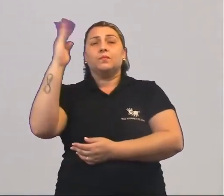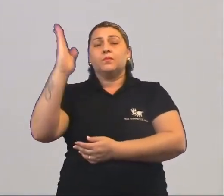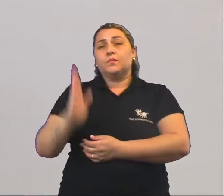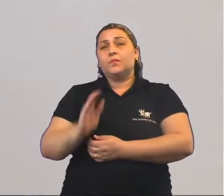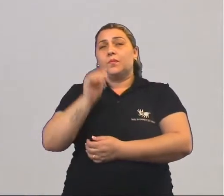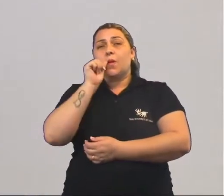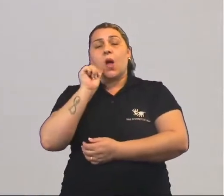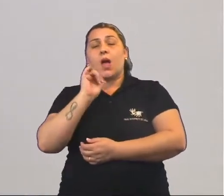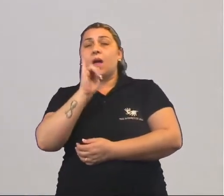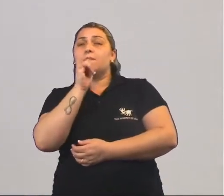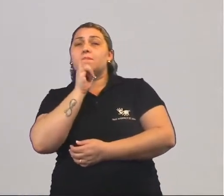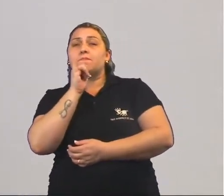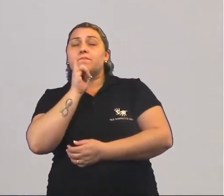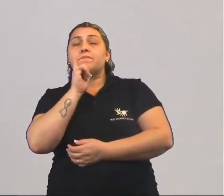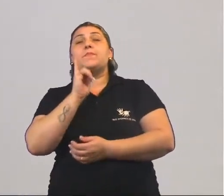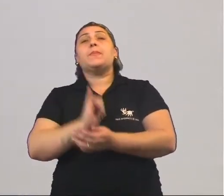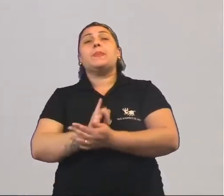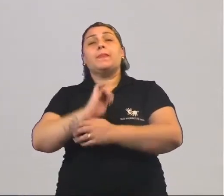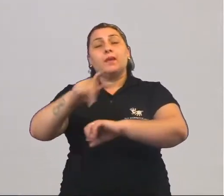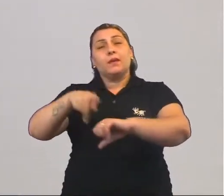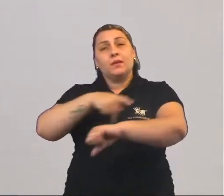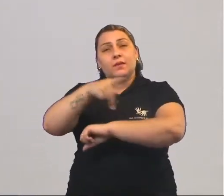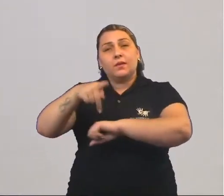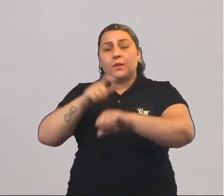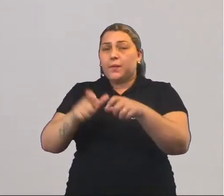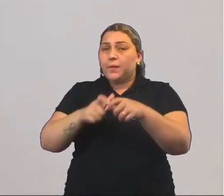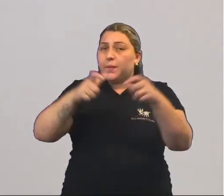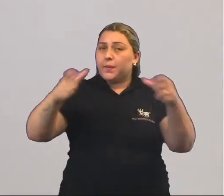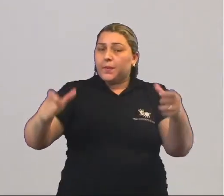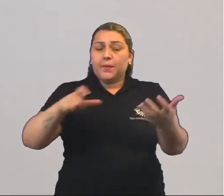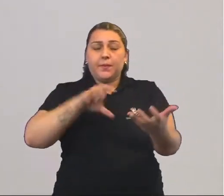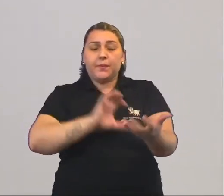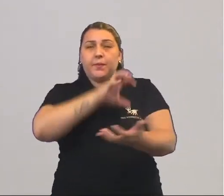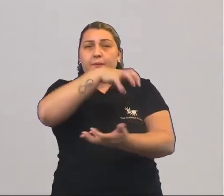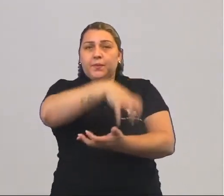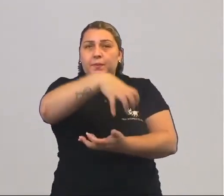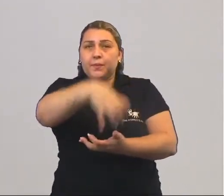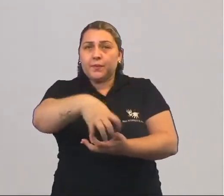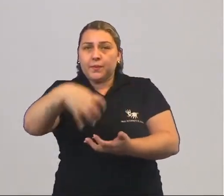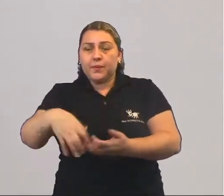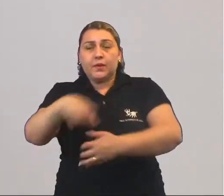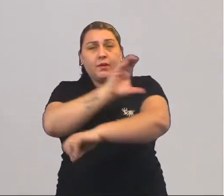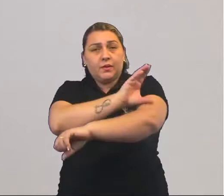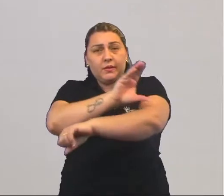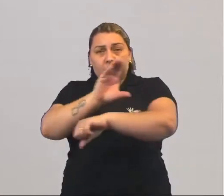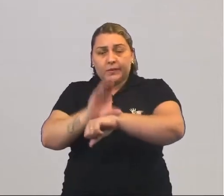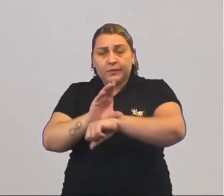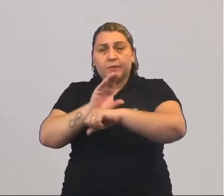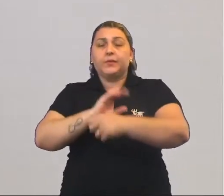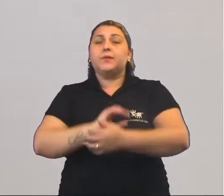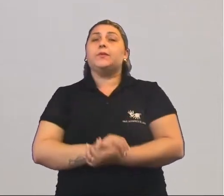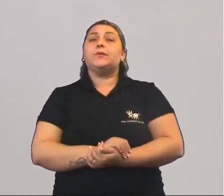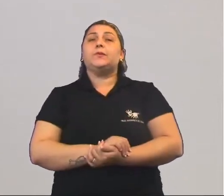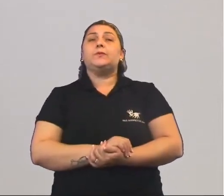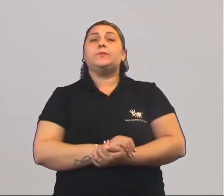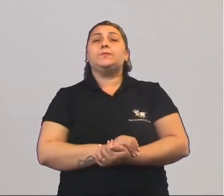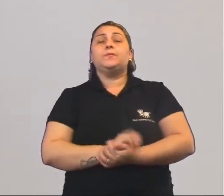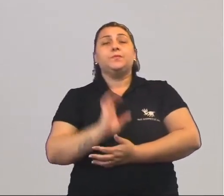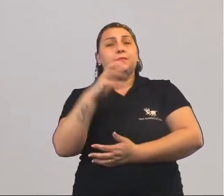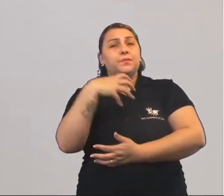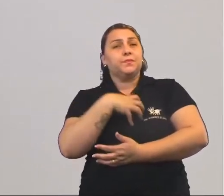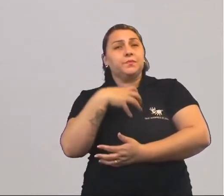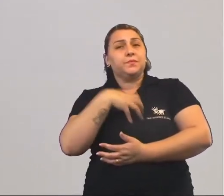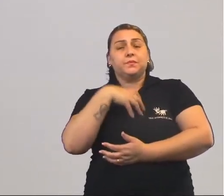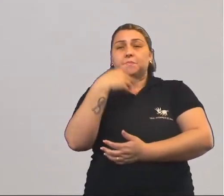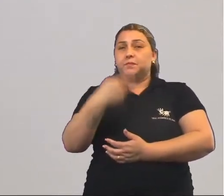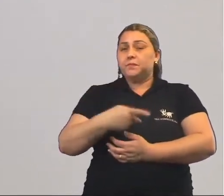por exemplo, o Brasil é um país com dimensões continentais. Então, a cultura, o jeito que a